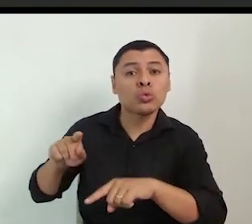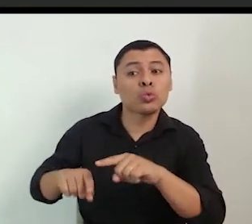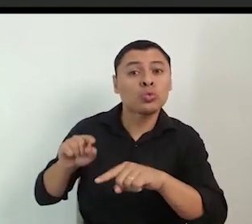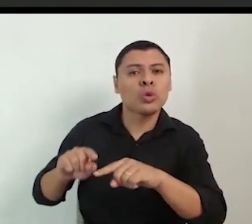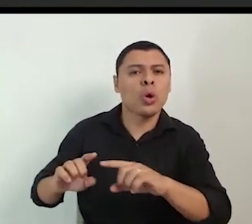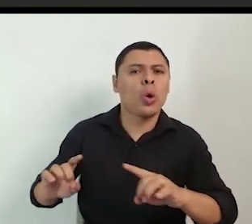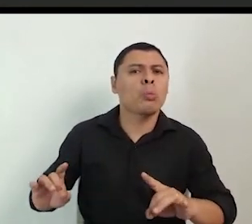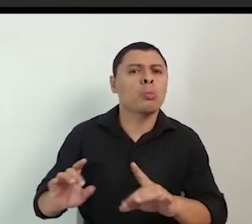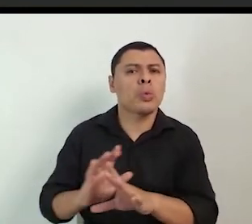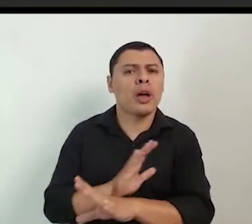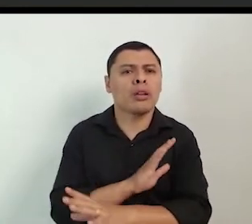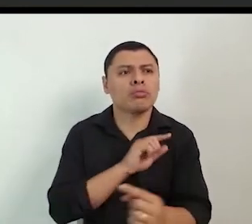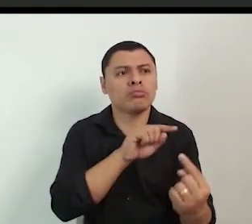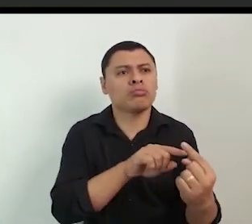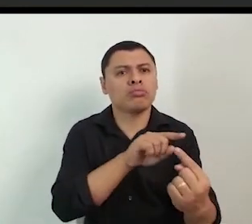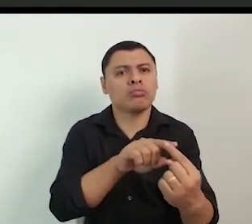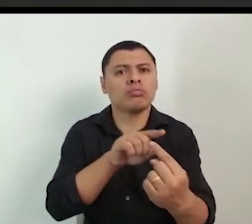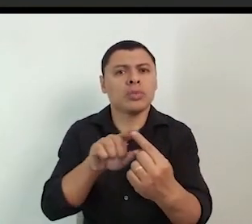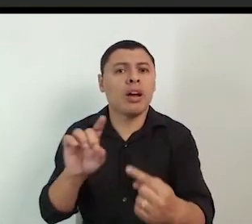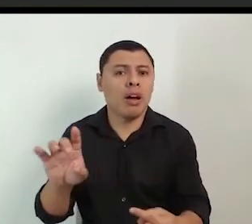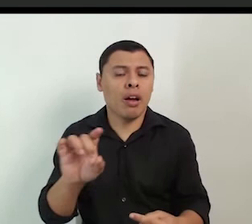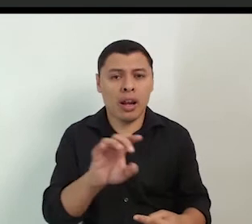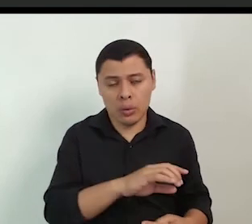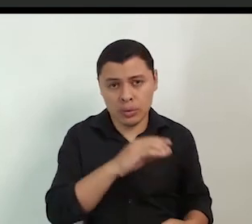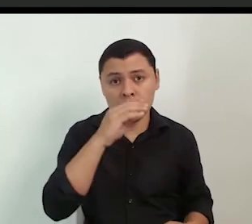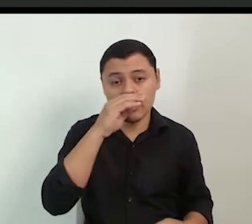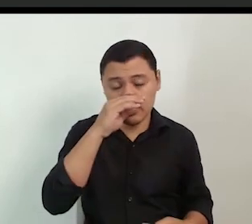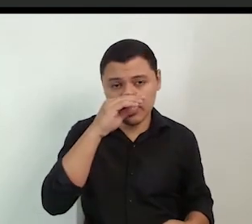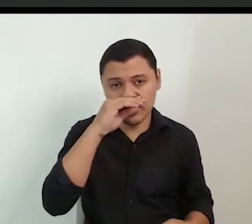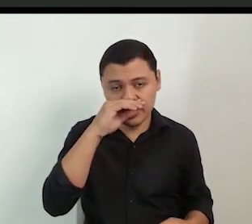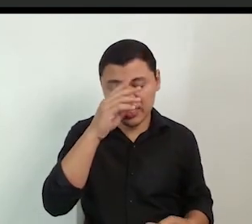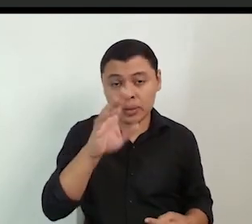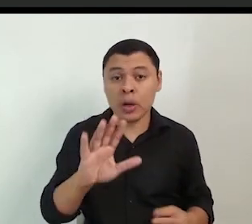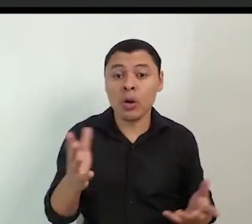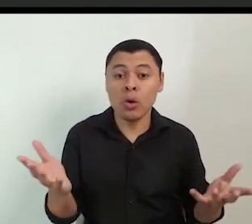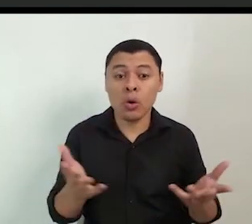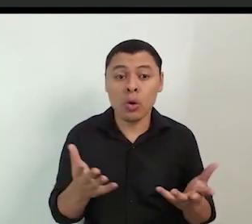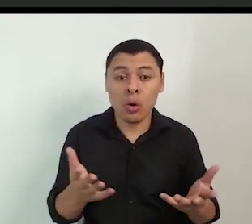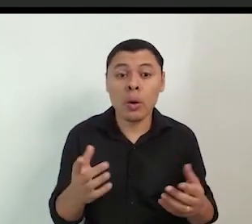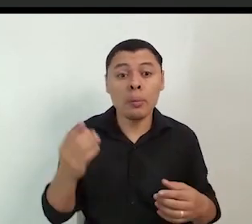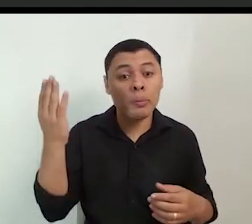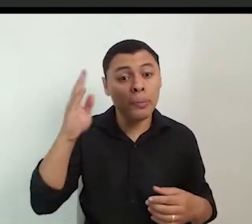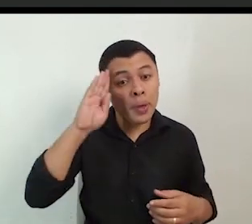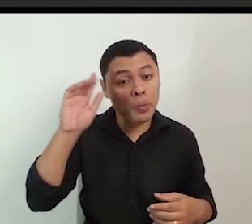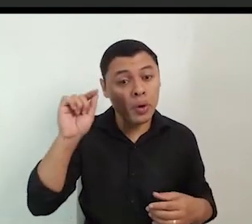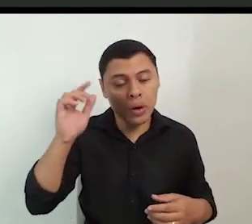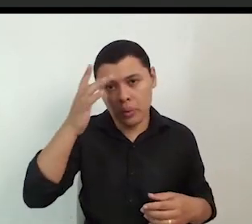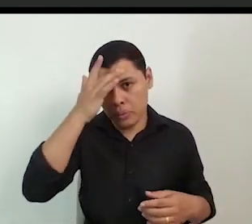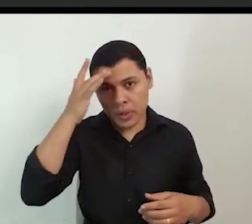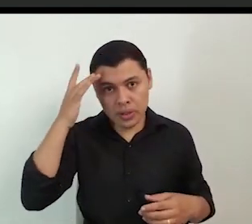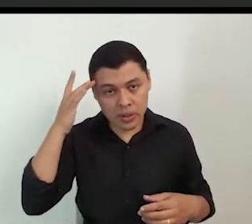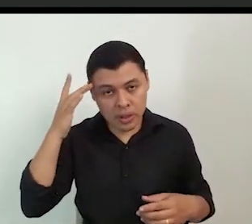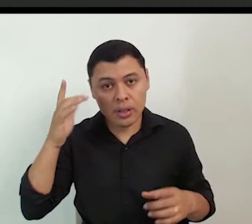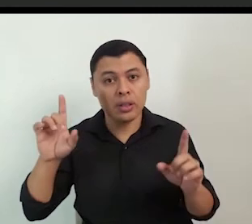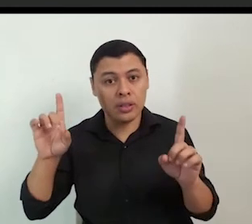e o perfil mais contratado é ainda de pessoa com deficiência física, depois pessoa com deficiência auditiva,